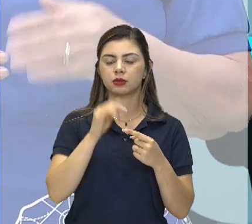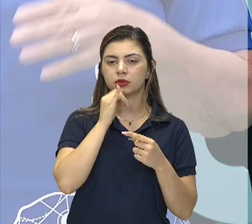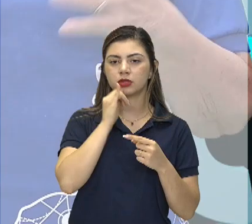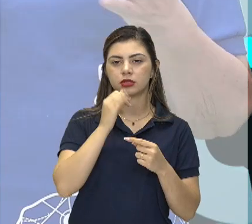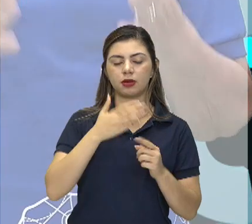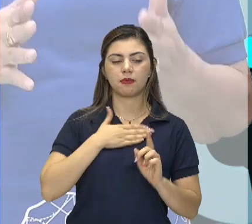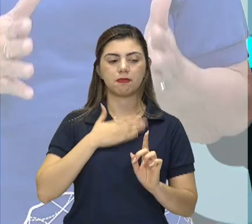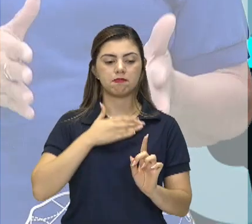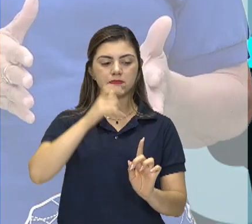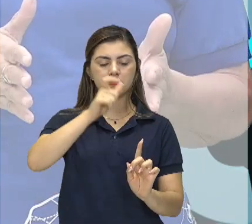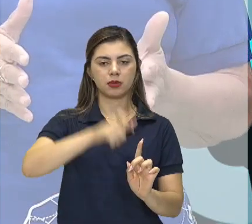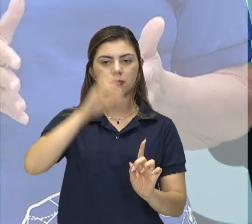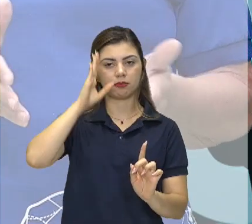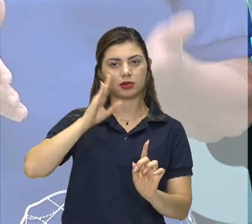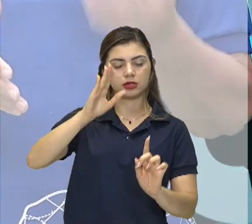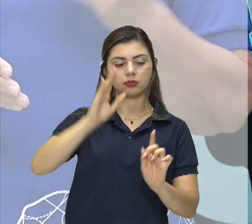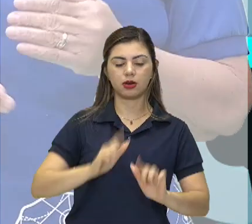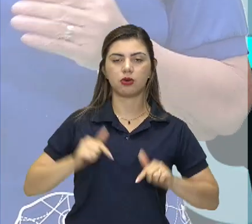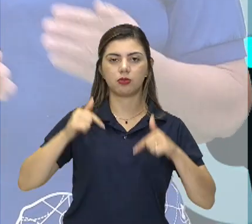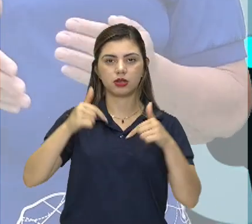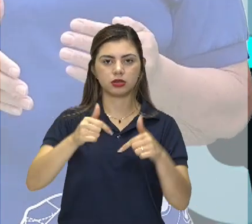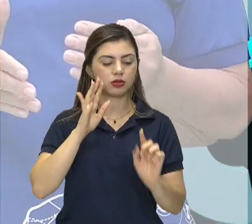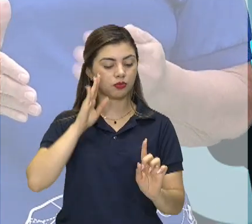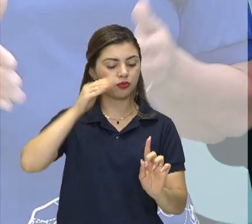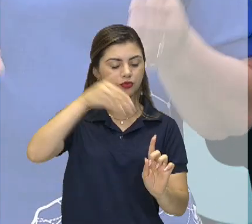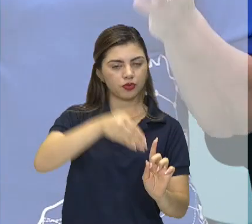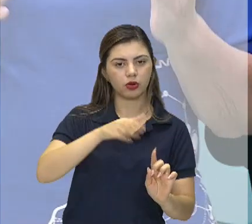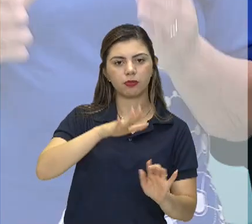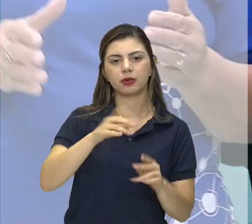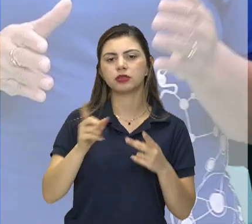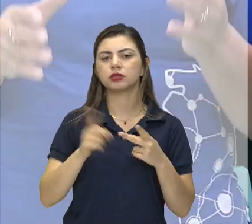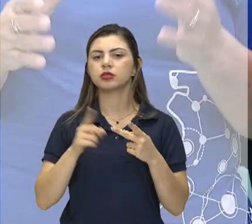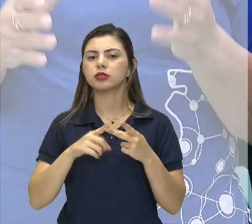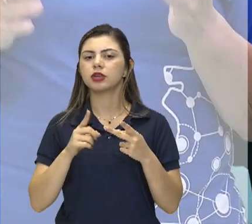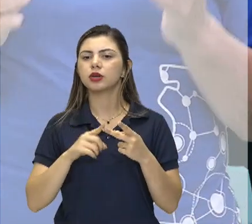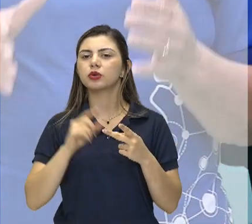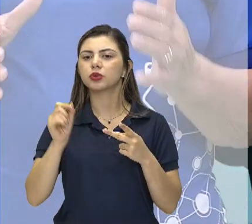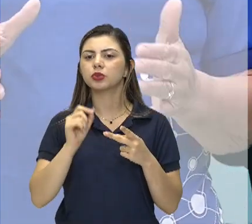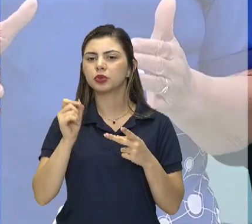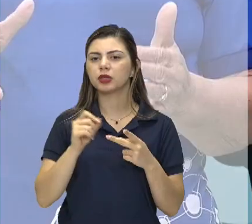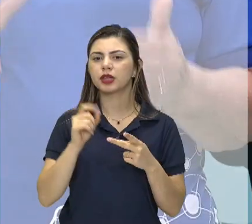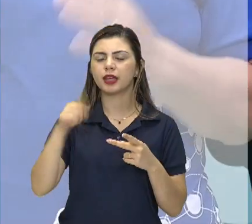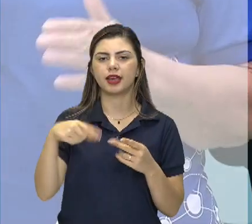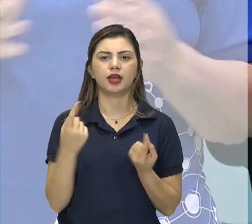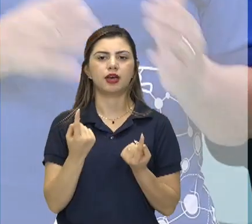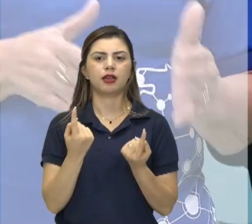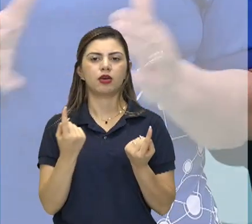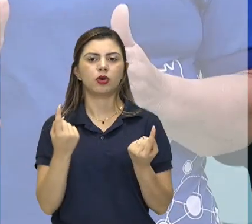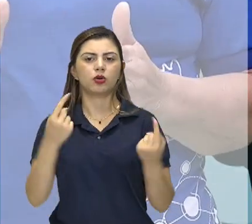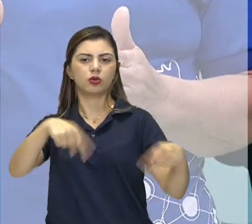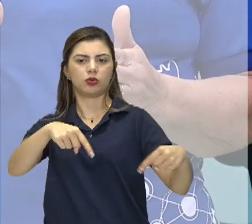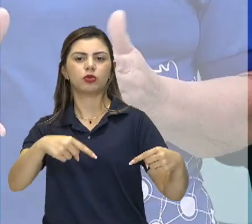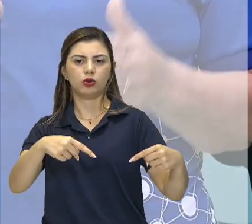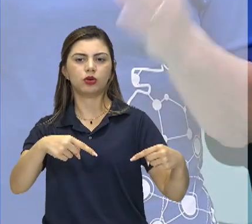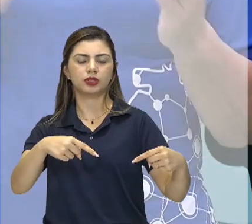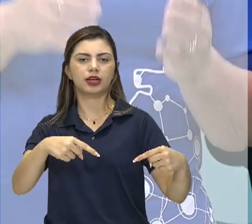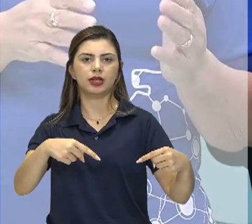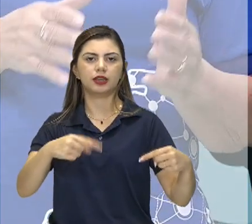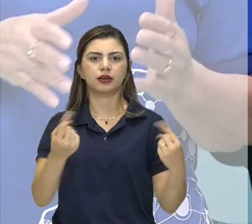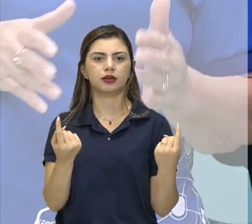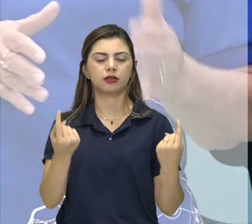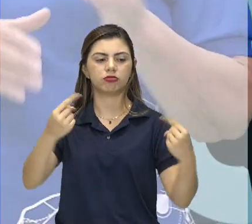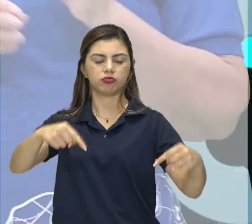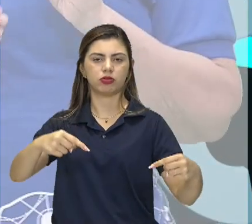correspondem ao foco da narrativa. A antagonista rivaliza com a protagonista. Então,